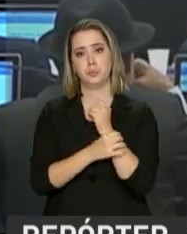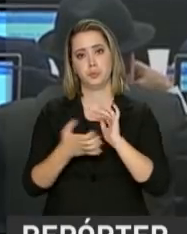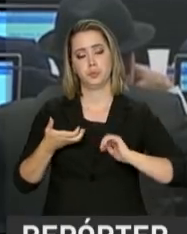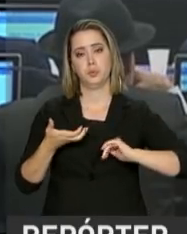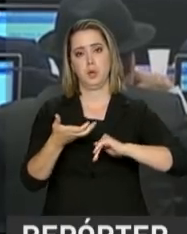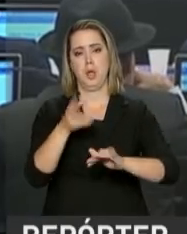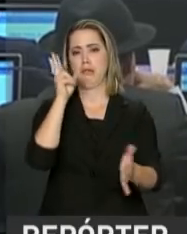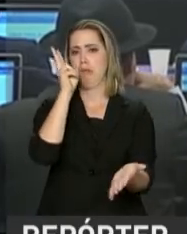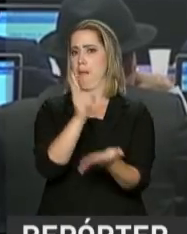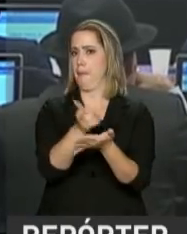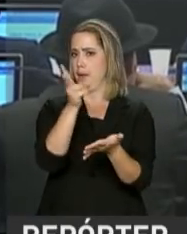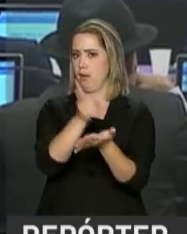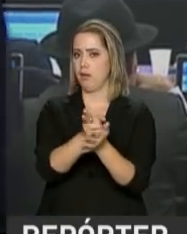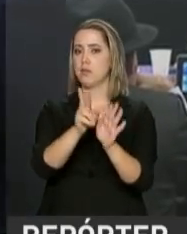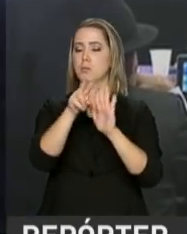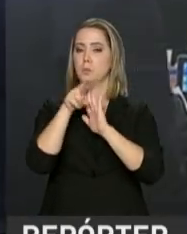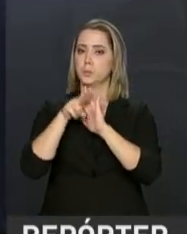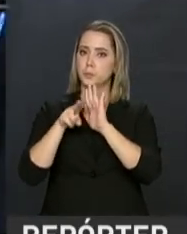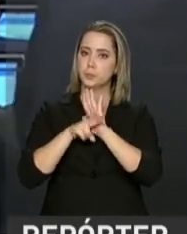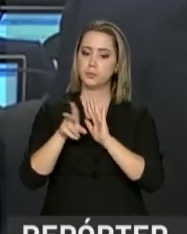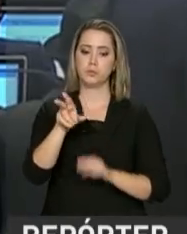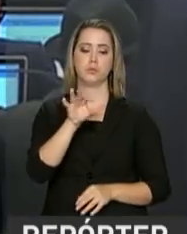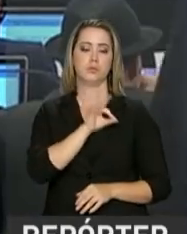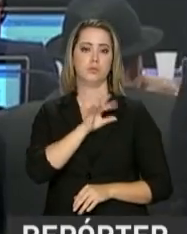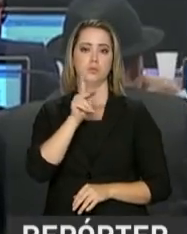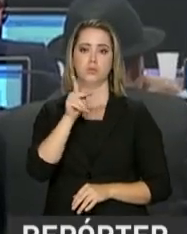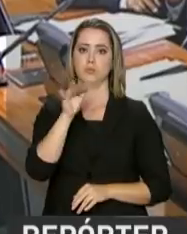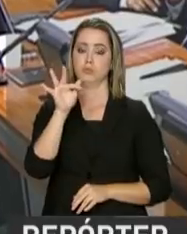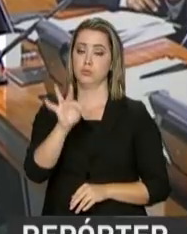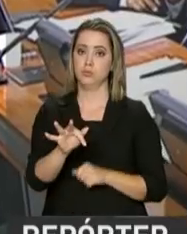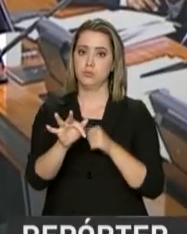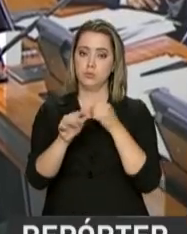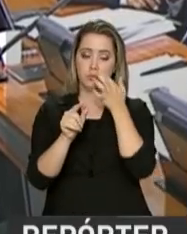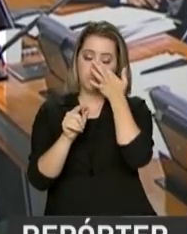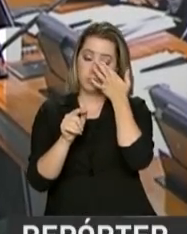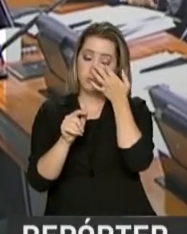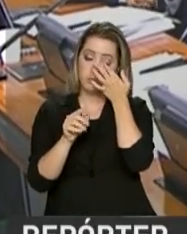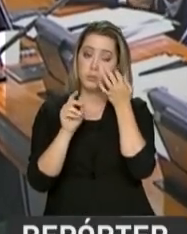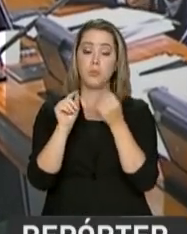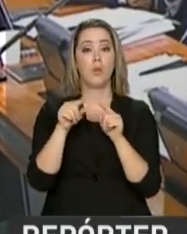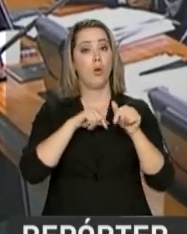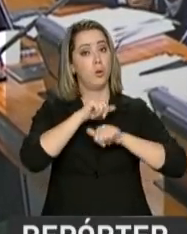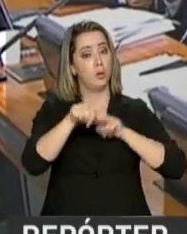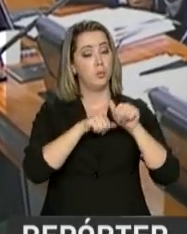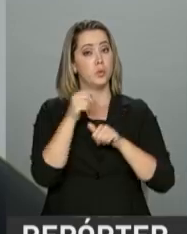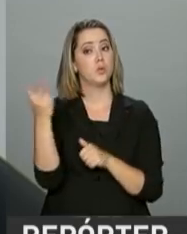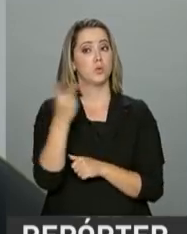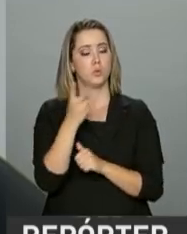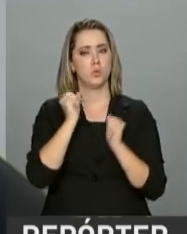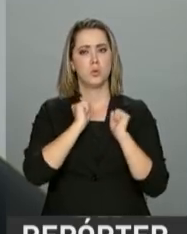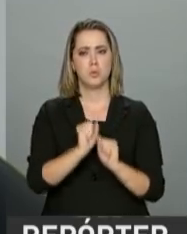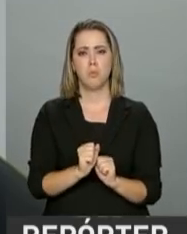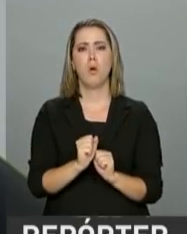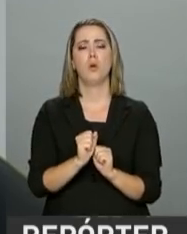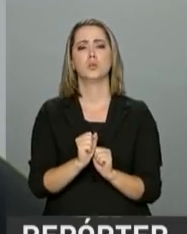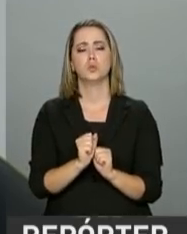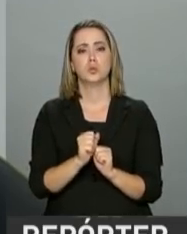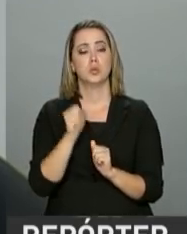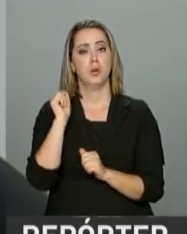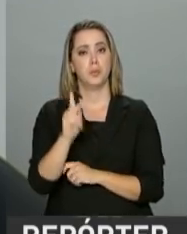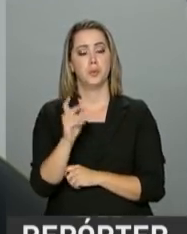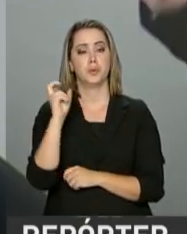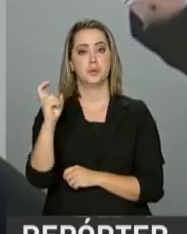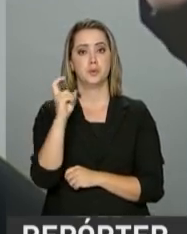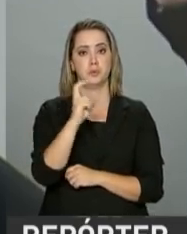mesma regra para policiais federais com a alteração as duas categorias poderão se aposentar com uma idade mínima de